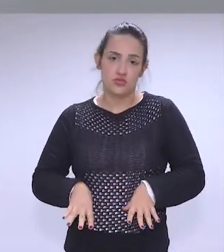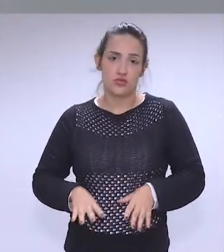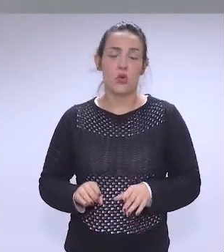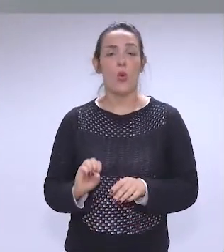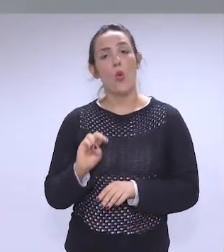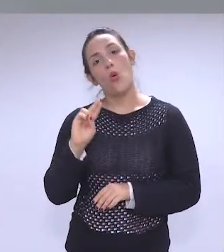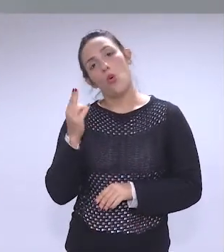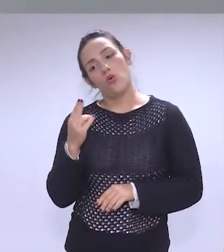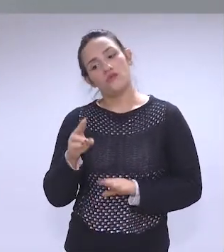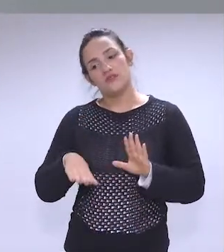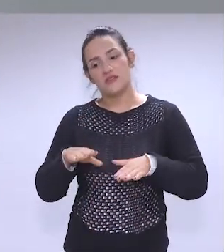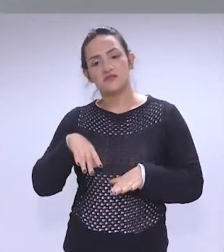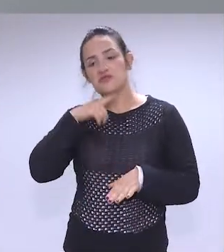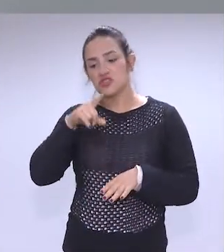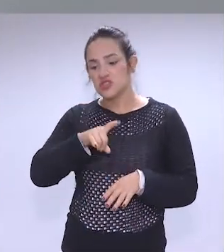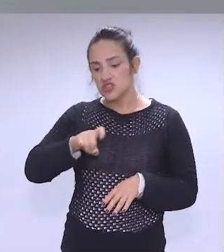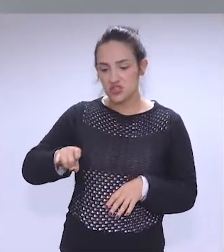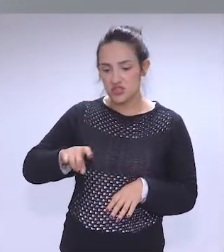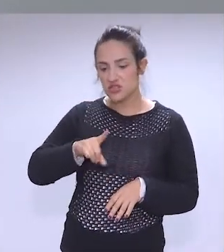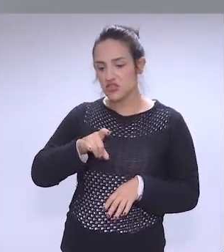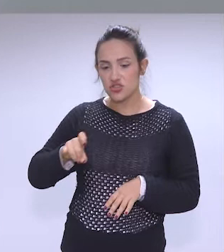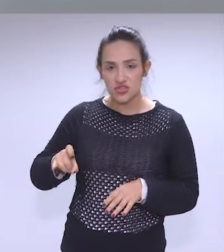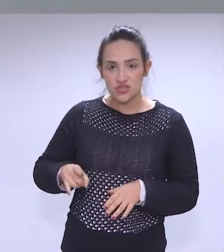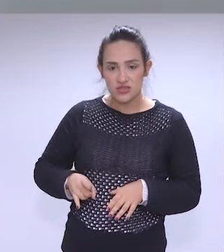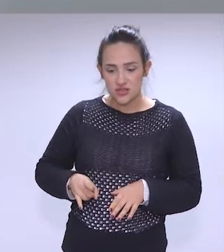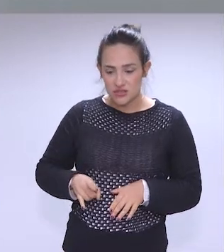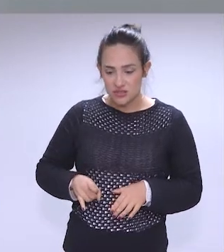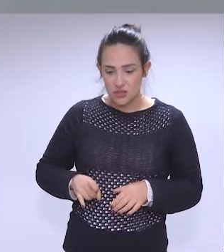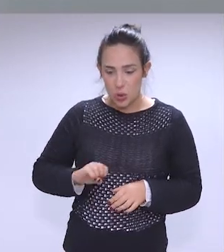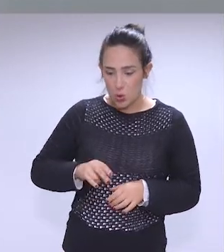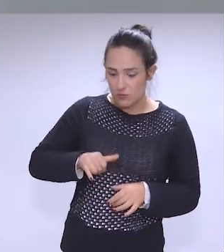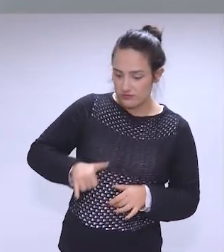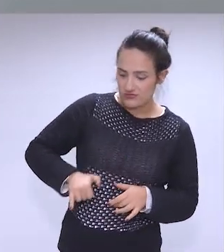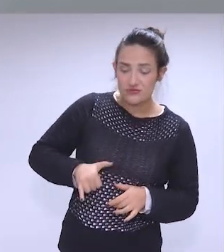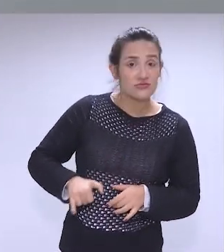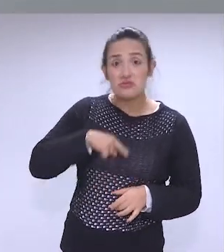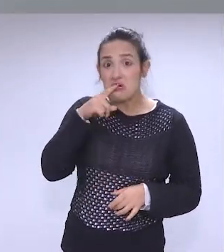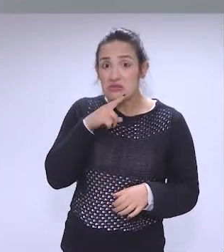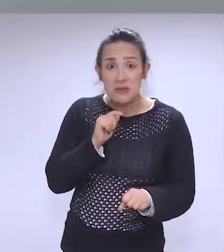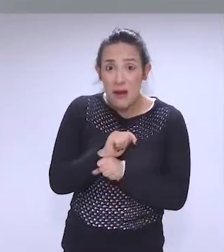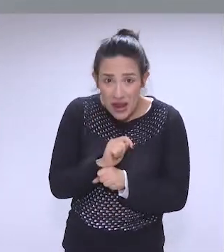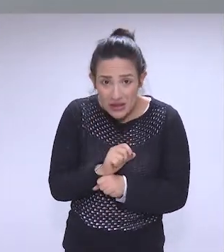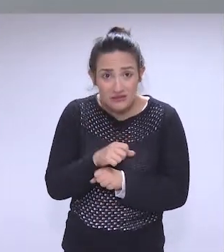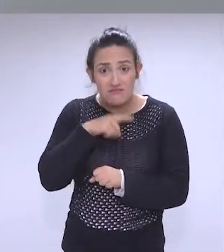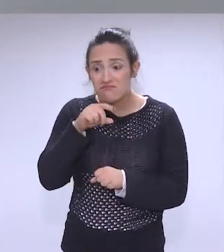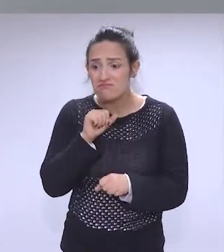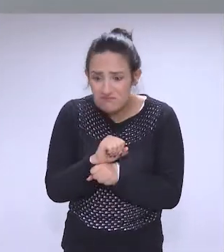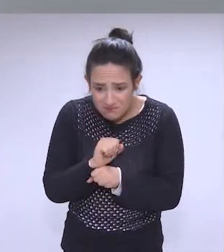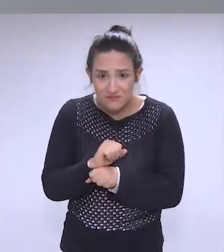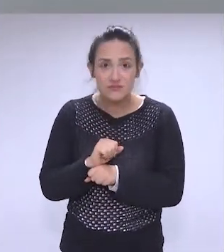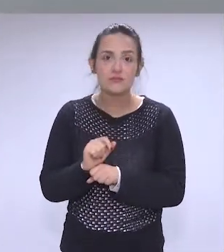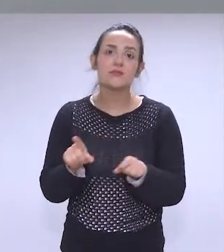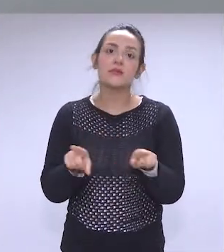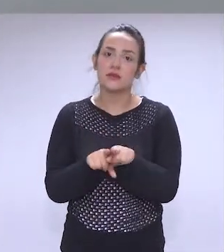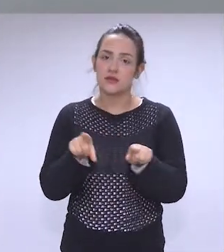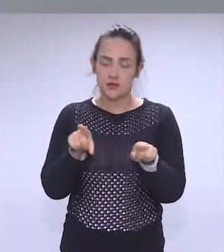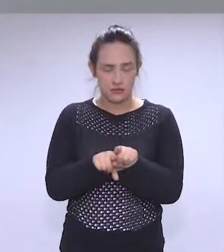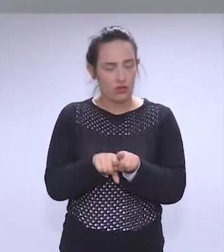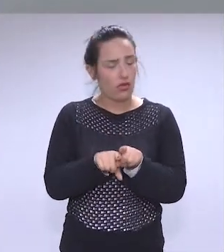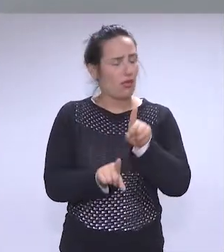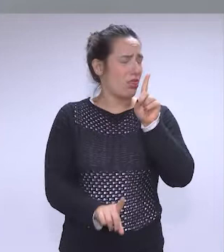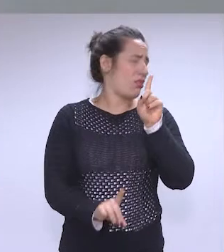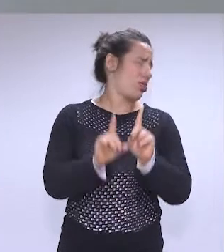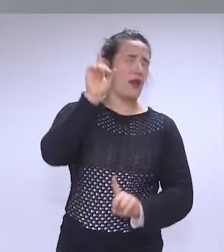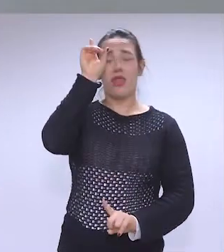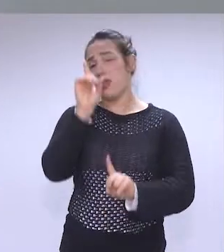mesmo também incontinência, seja ela urinária, seja ela uma incontinência fecal, além de todo o desequilíbrio hormonal que